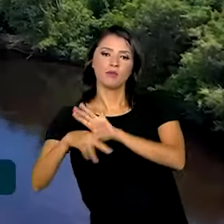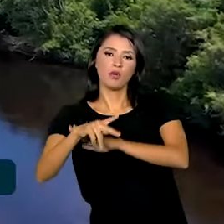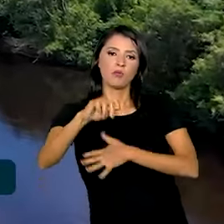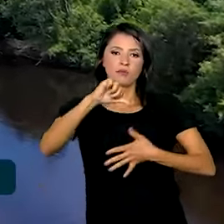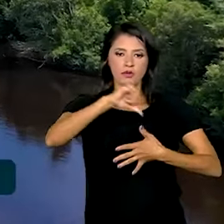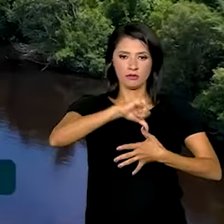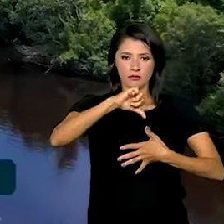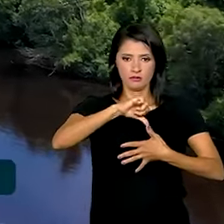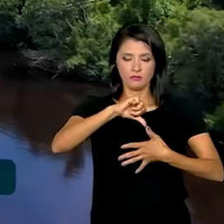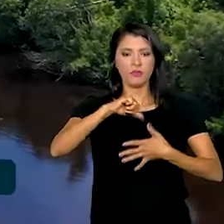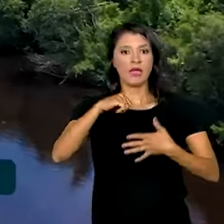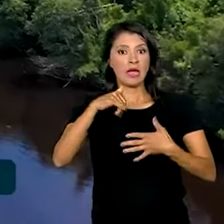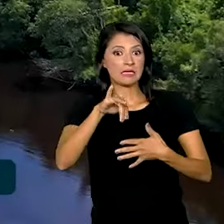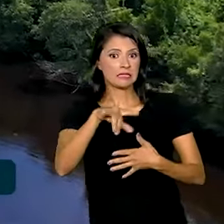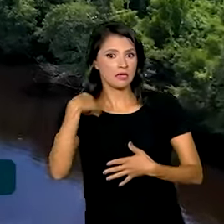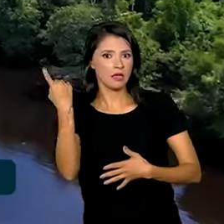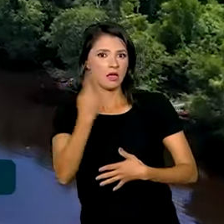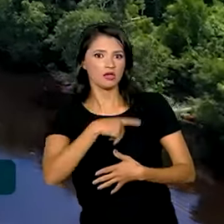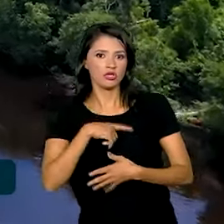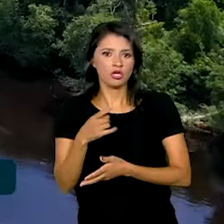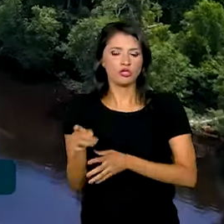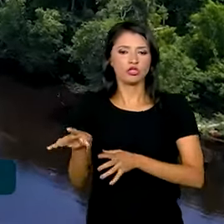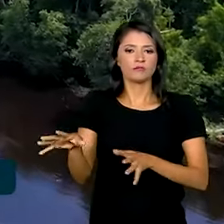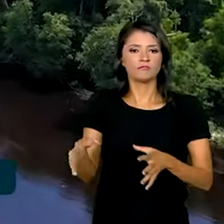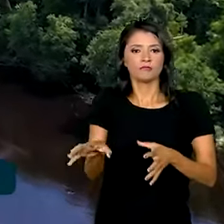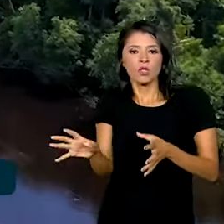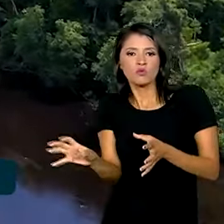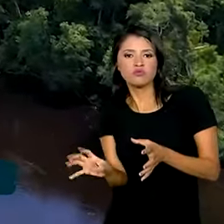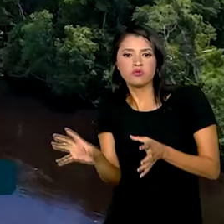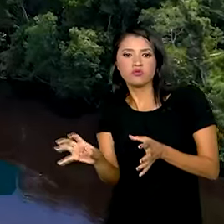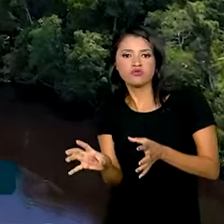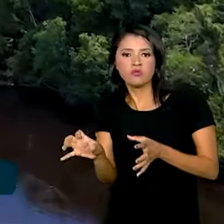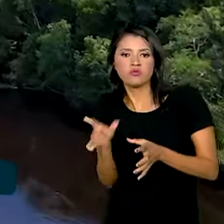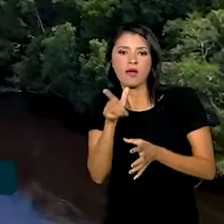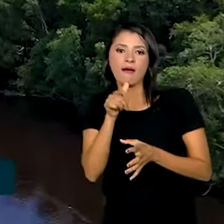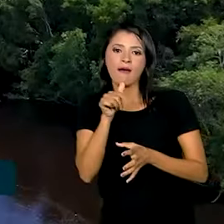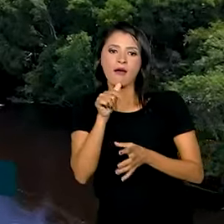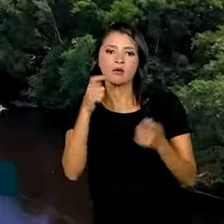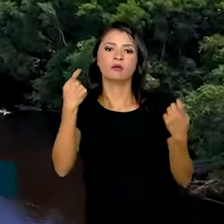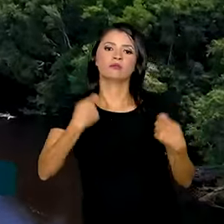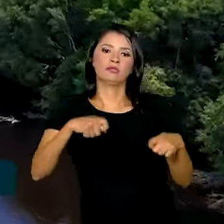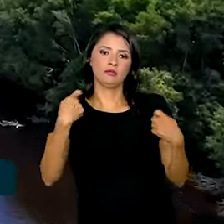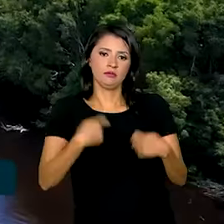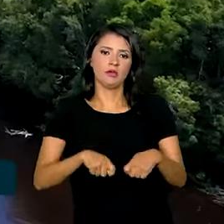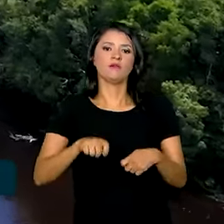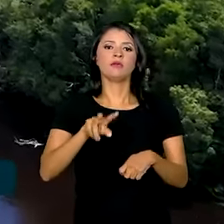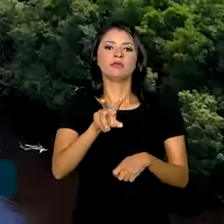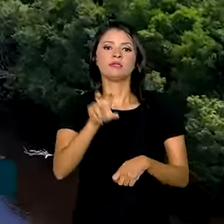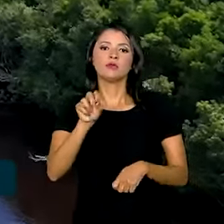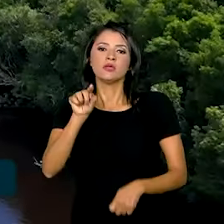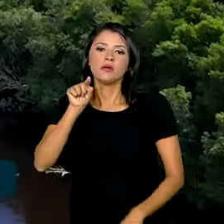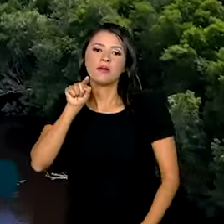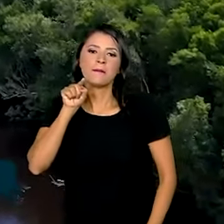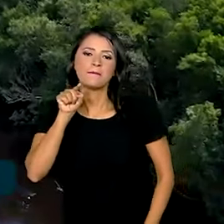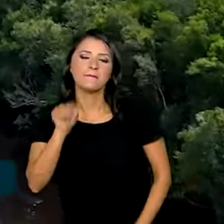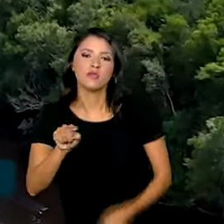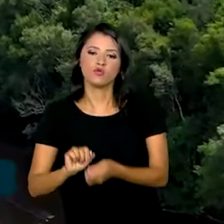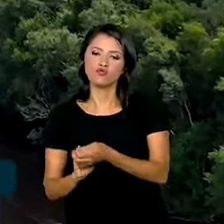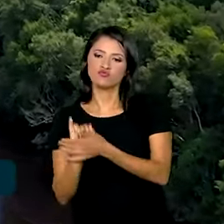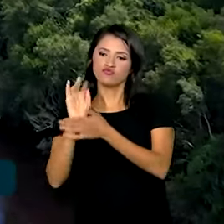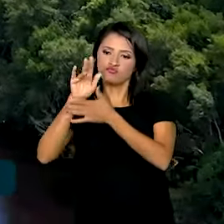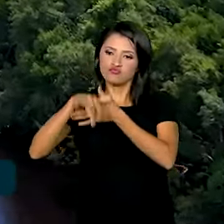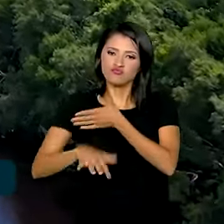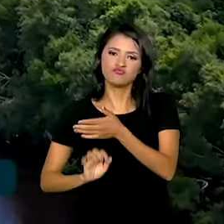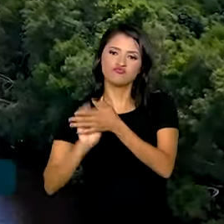Se fôssemos bombear essa água, nós precisaríamos de 50 mil Itaipus,